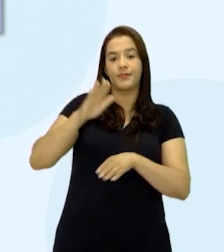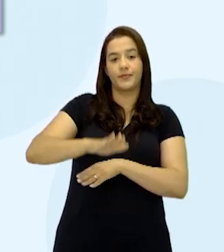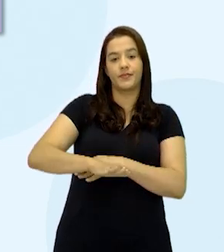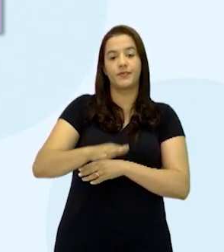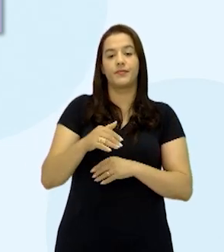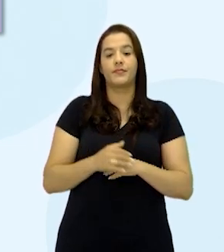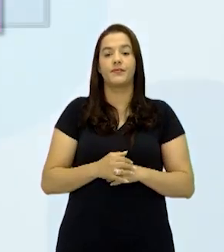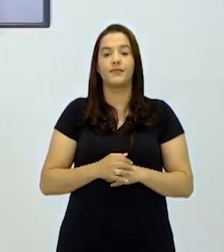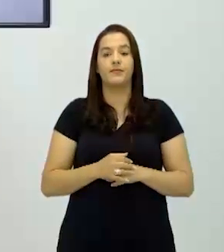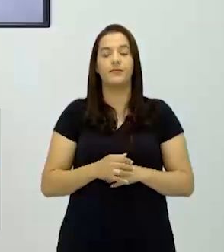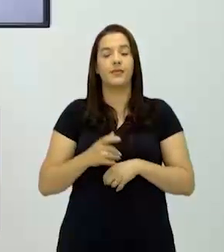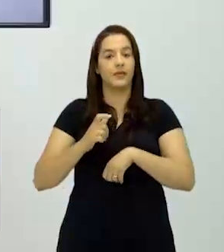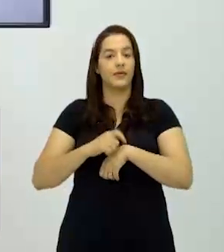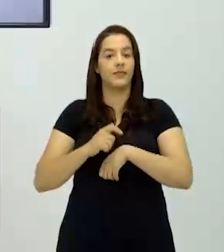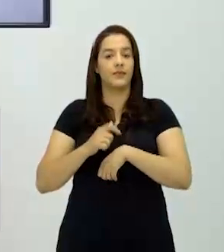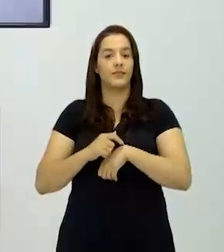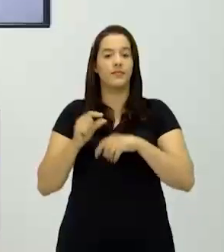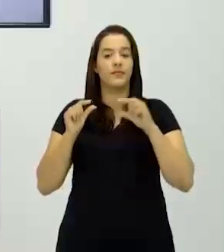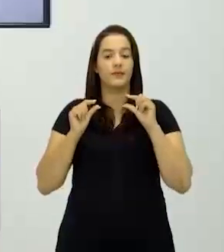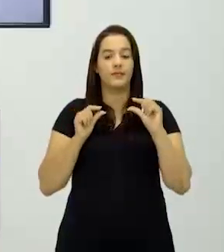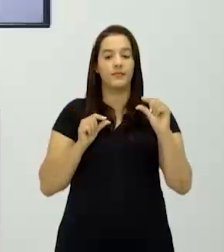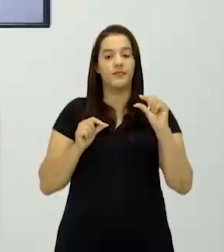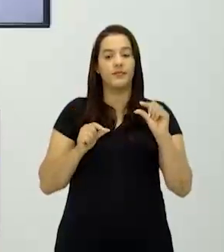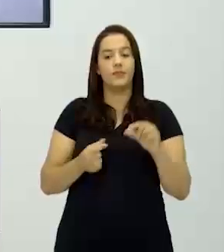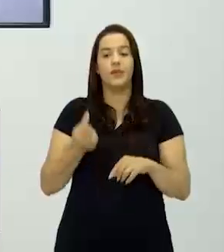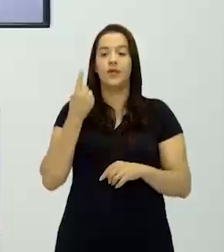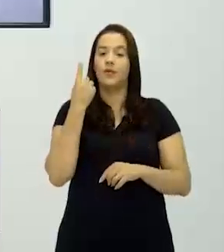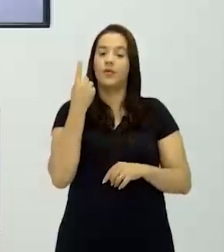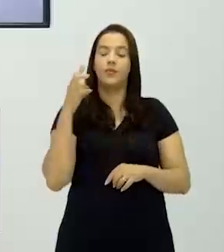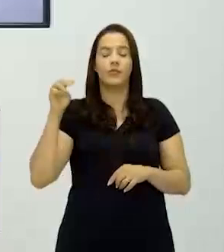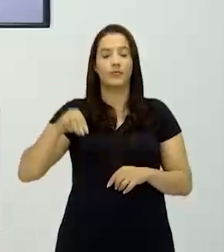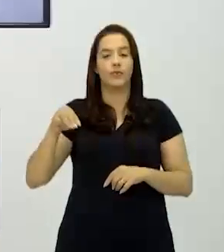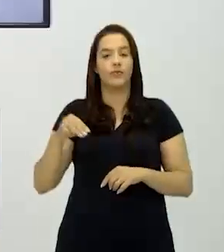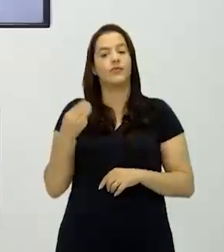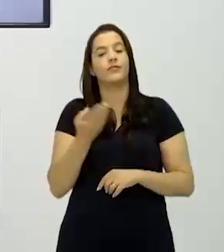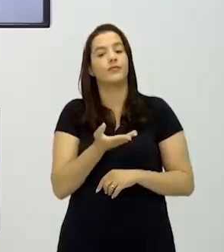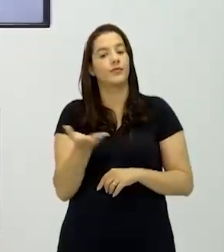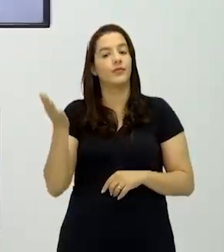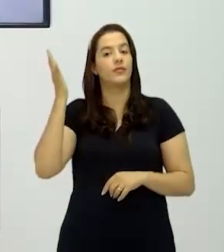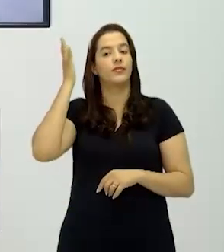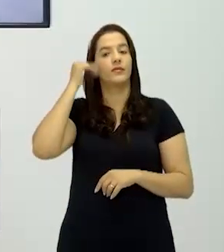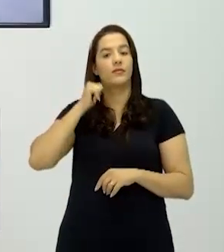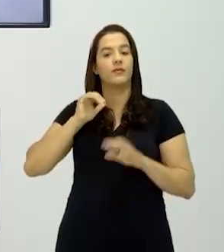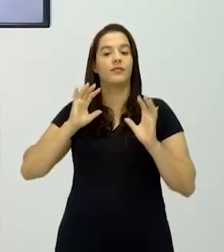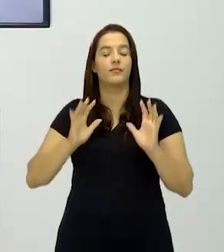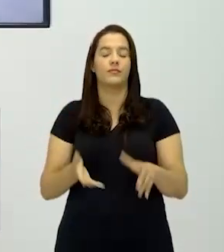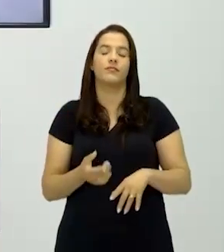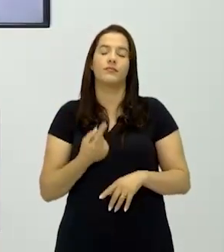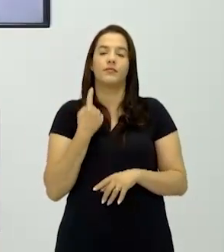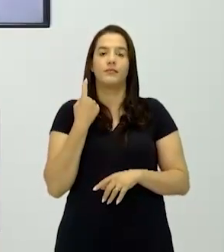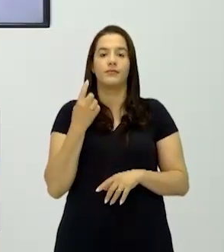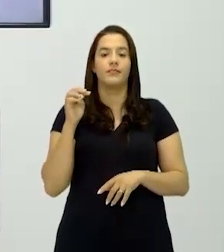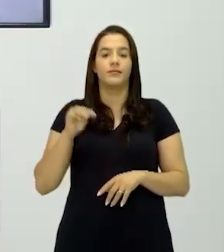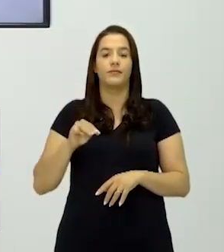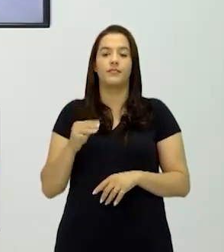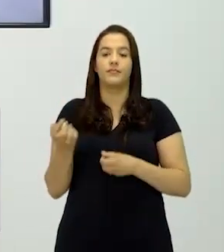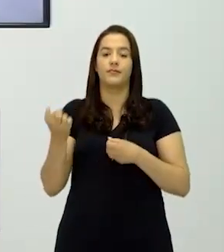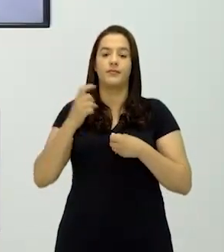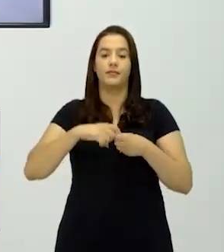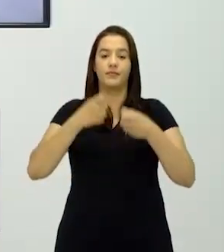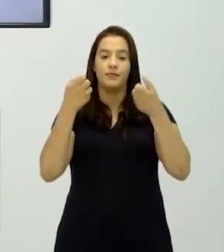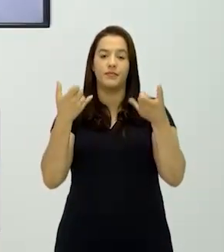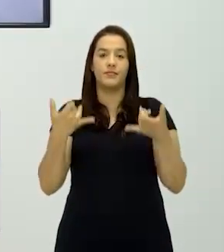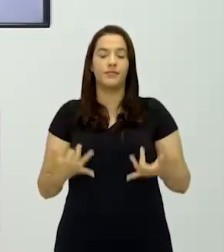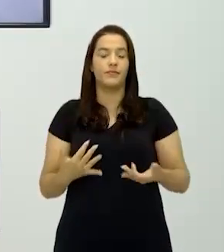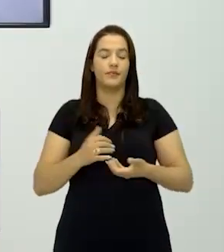tarde? Agora eu vou dar pouquinho tempo, né? Agora eu vou dar apenas 1 minutinho para vocês, que vocês já pegaram a manha, 1 minutinho, e a gente já volta para